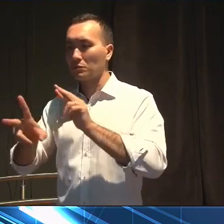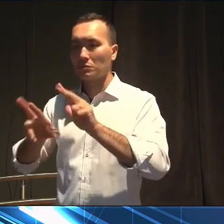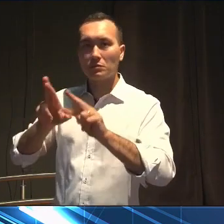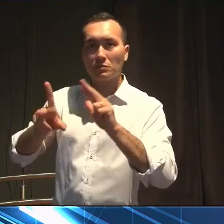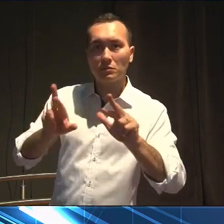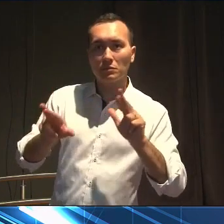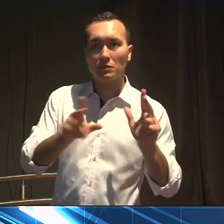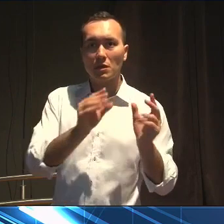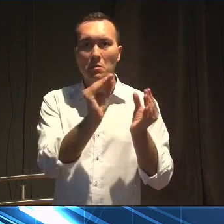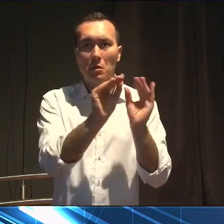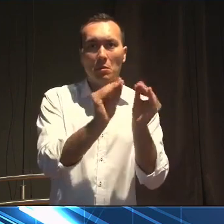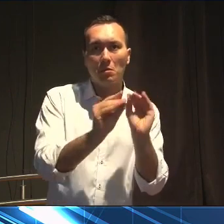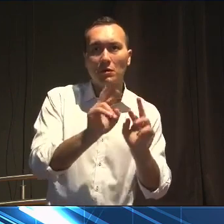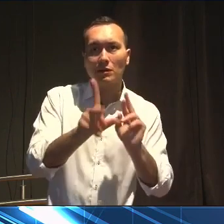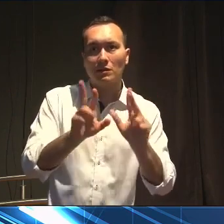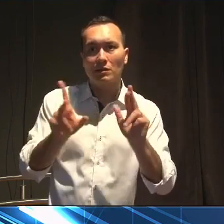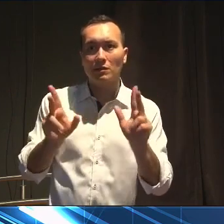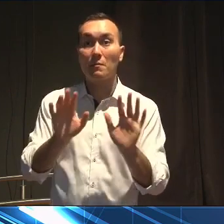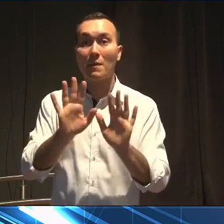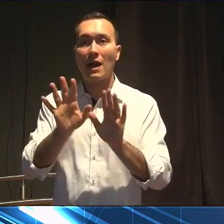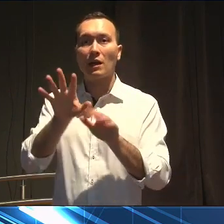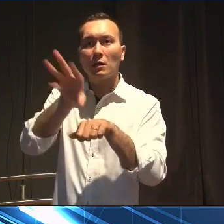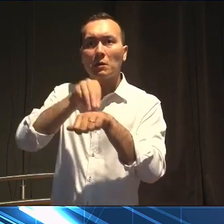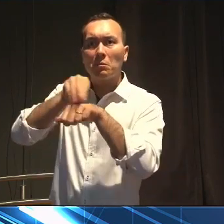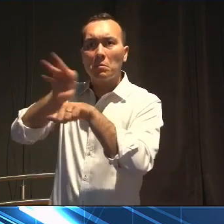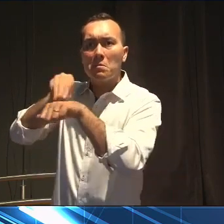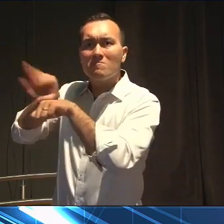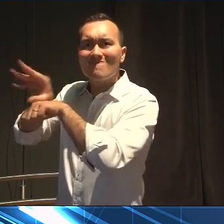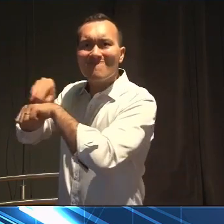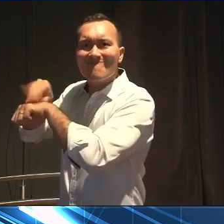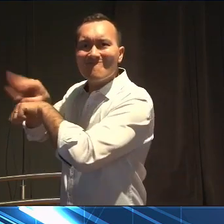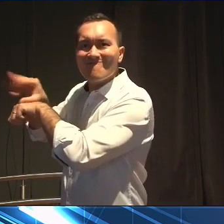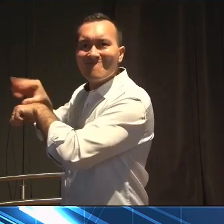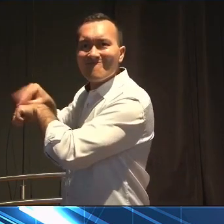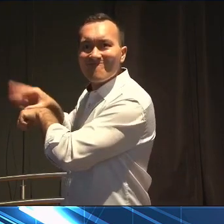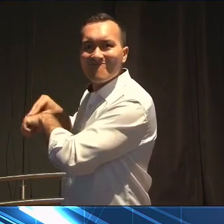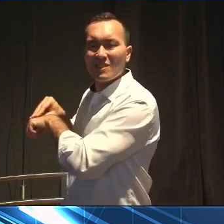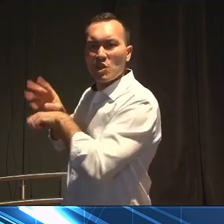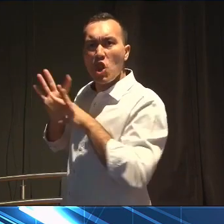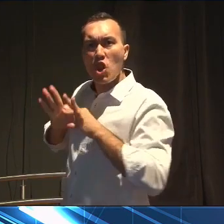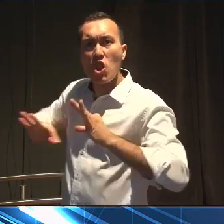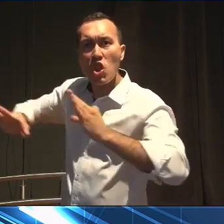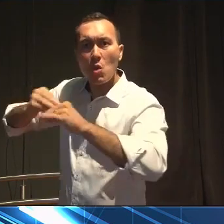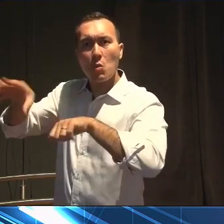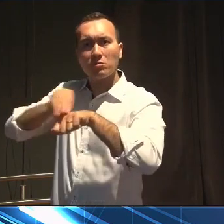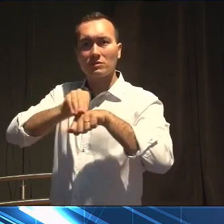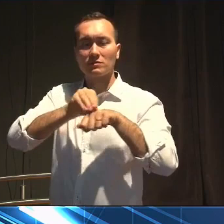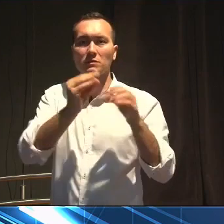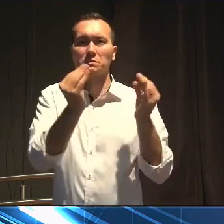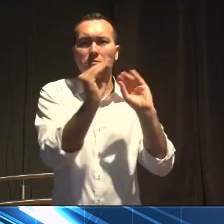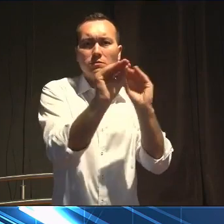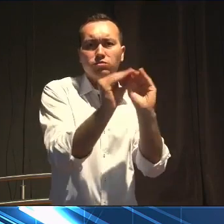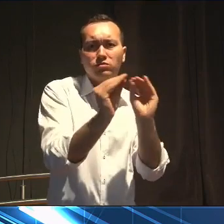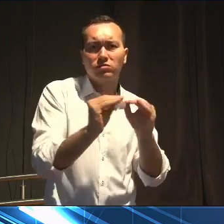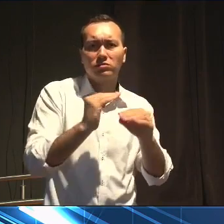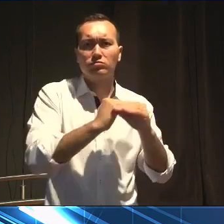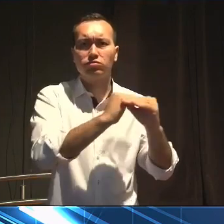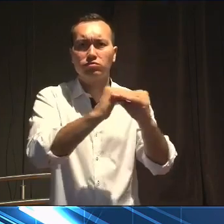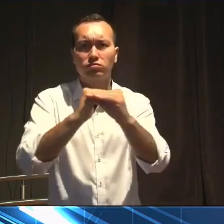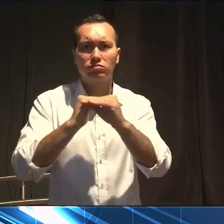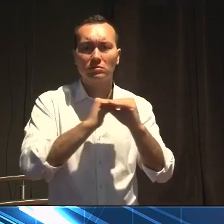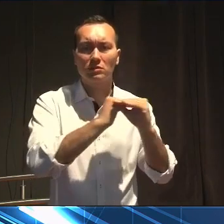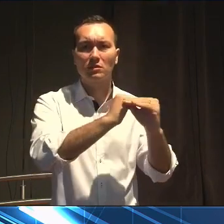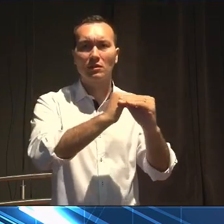acontecendo? Integrar tudo isso numa experiência final vira um grande desafio de tecnologia. Como é que eu vou padronizar todos